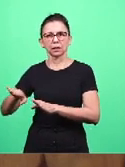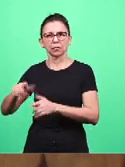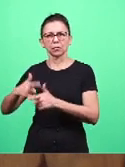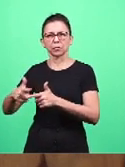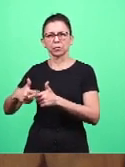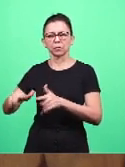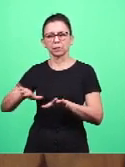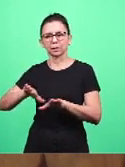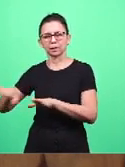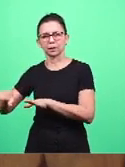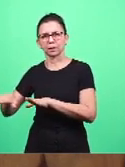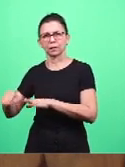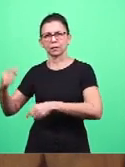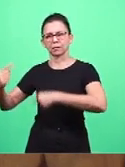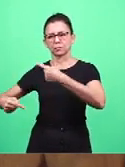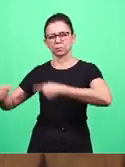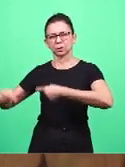Israel.